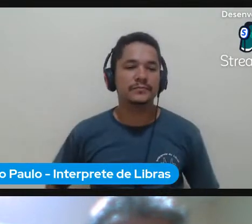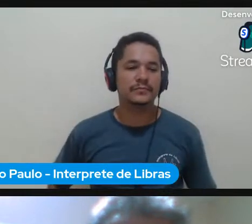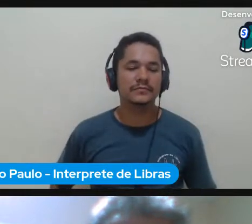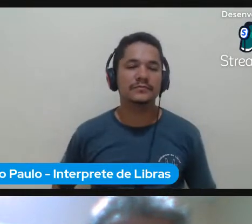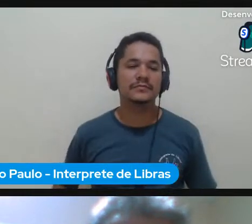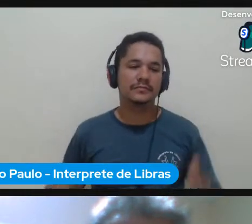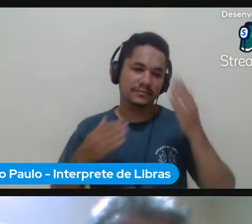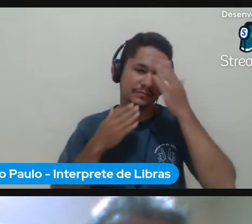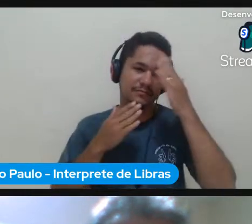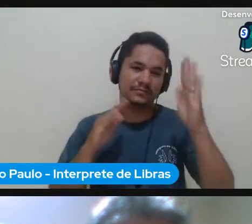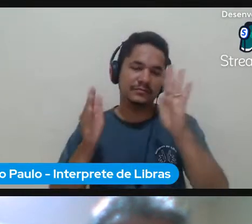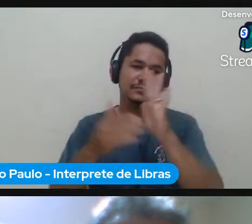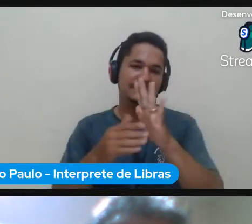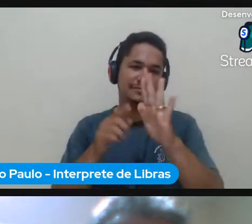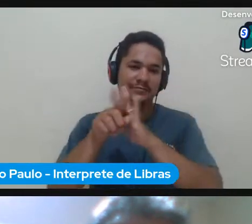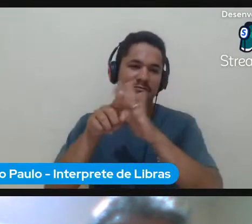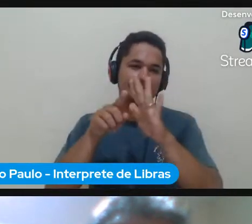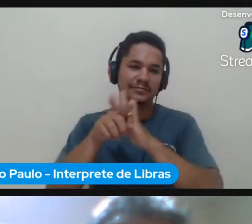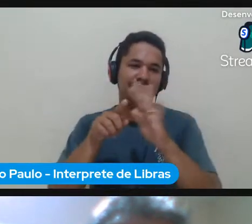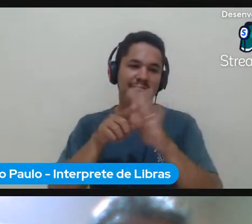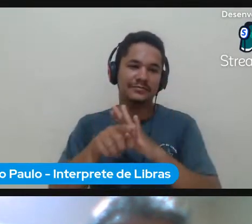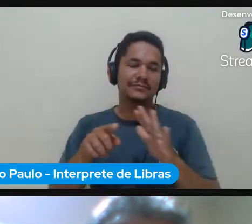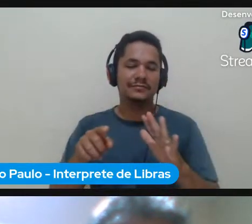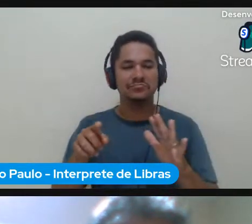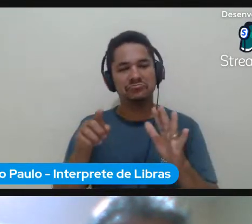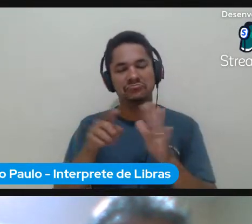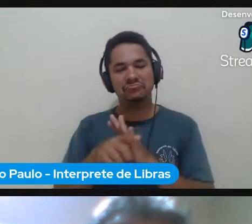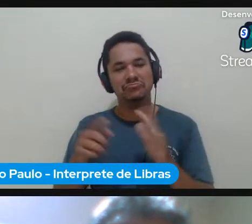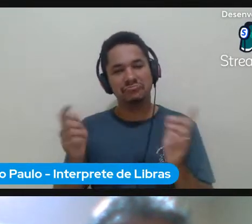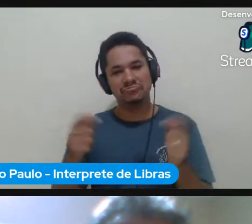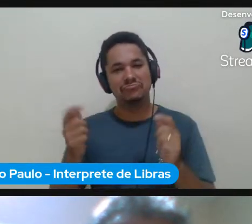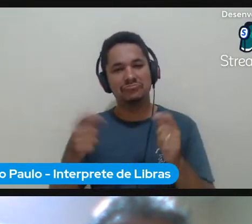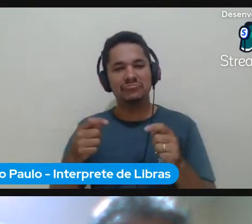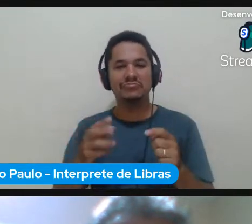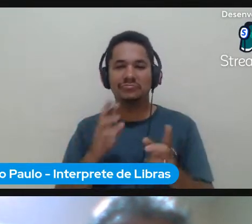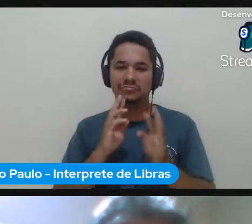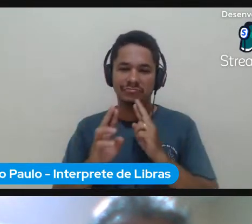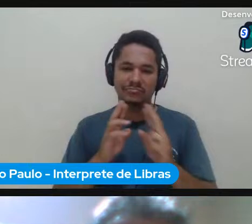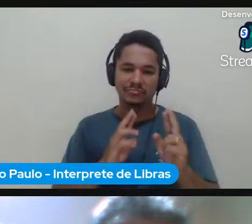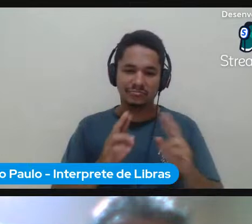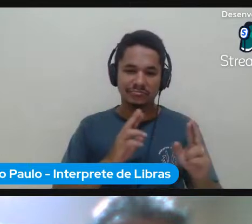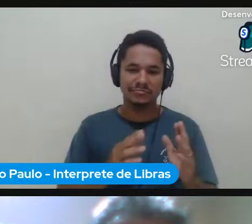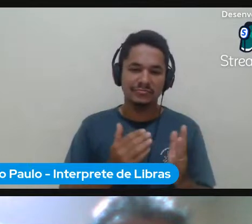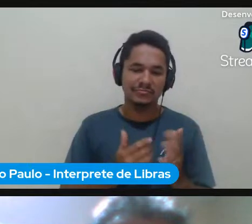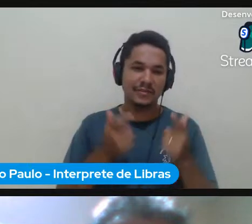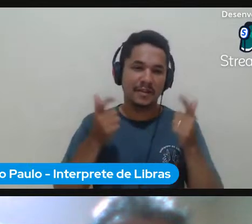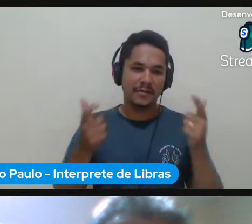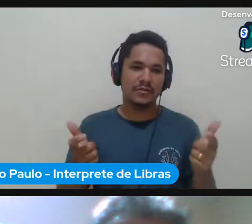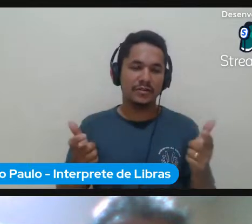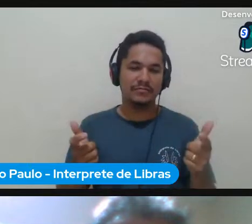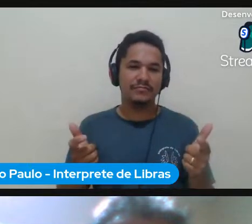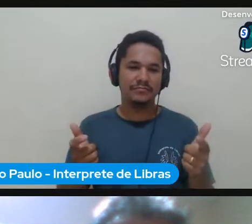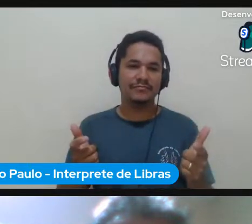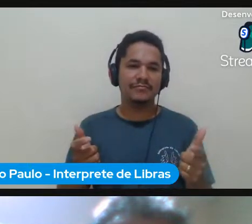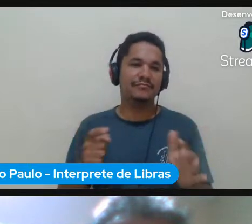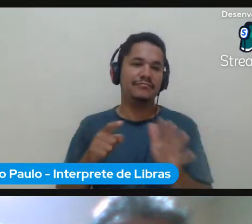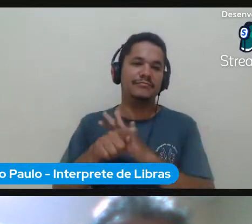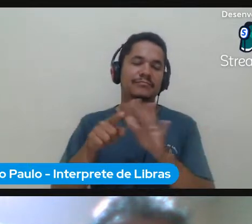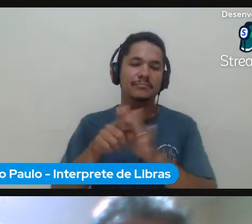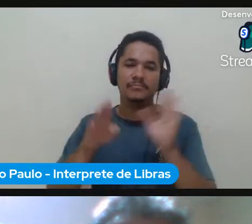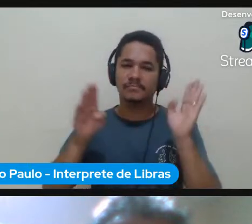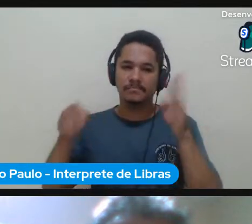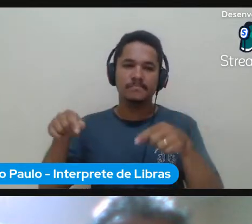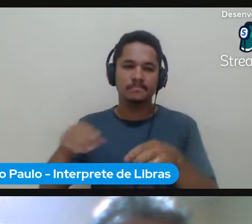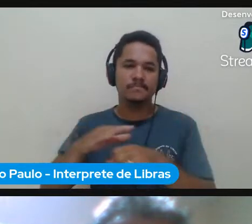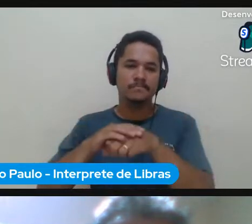Agradecemos todas as perguntas e acreditamos que respondemos aí a maioria delas que foram direcionadas especificamente aqui para esta